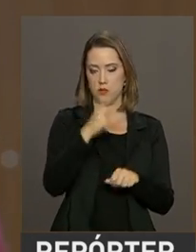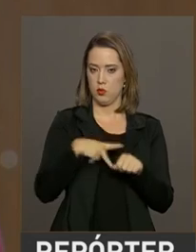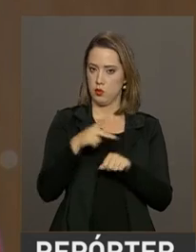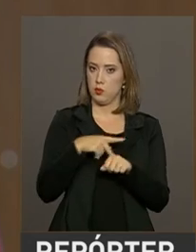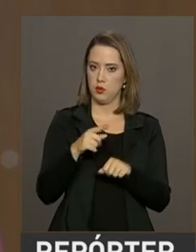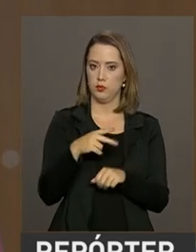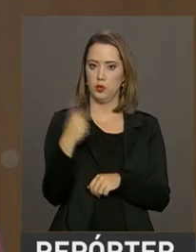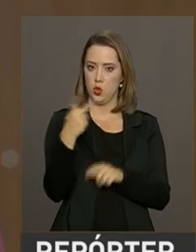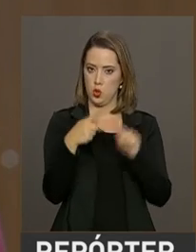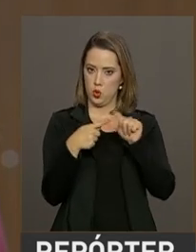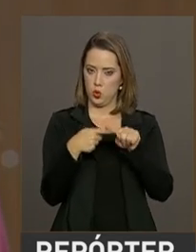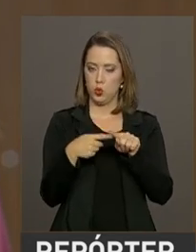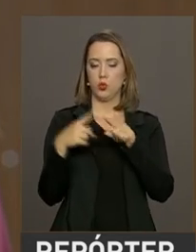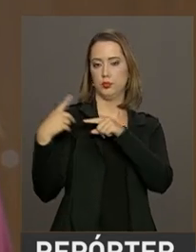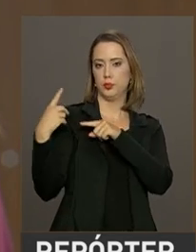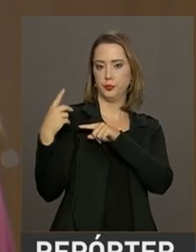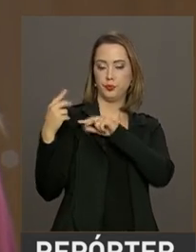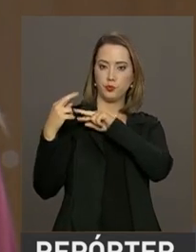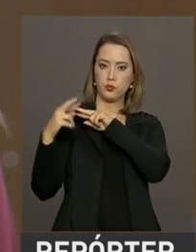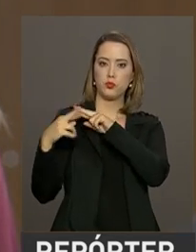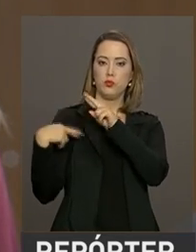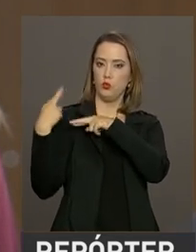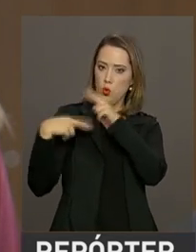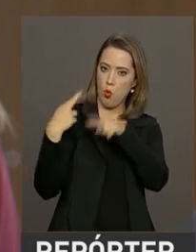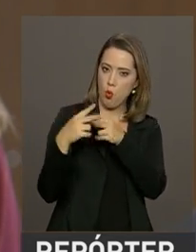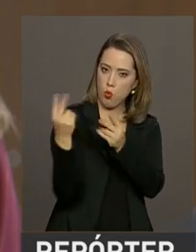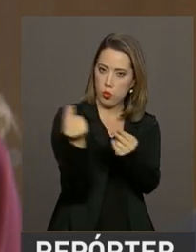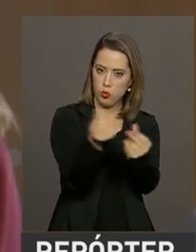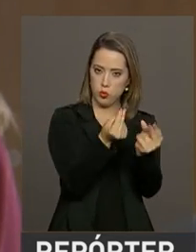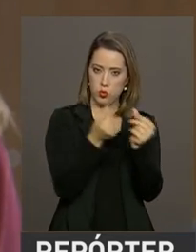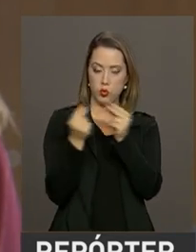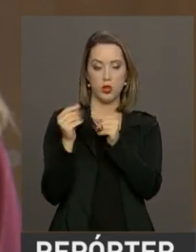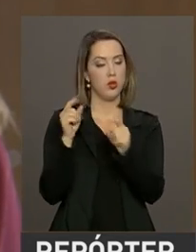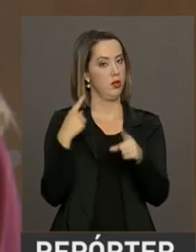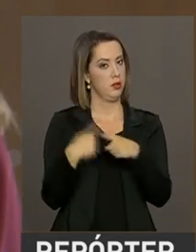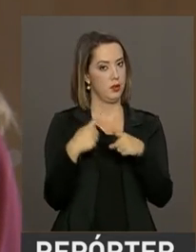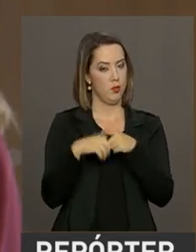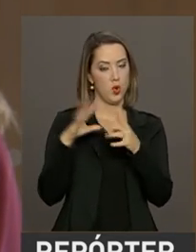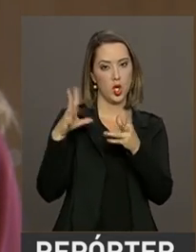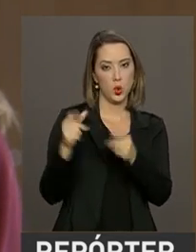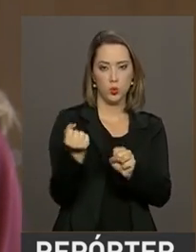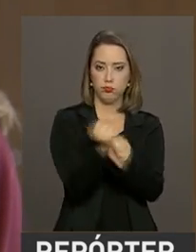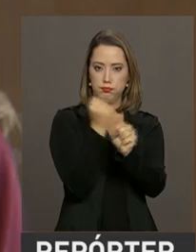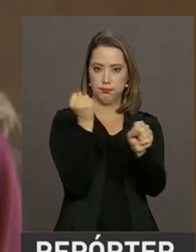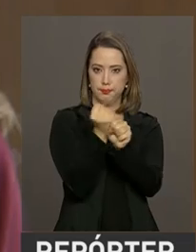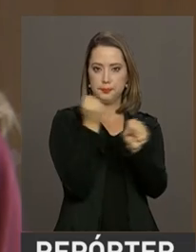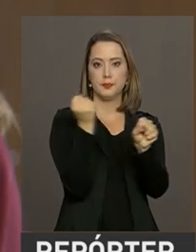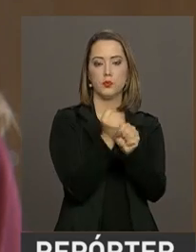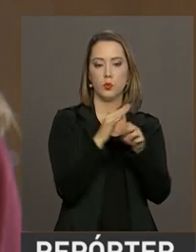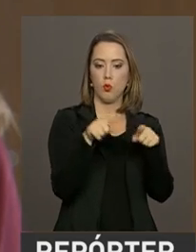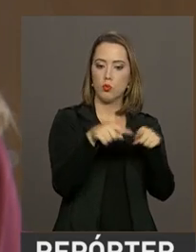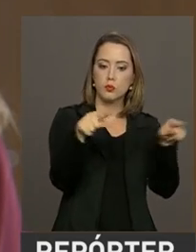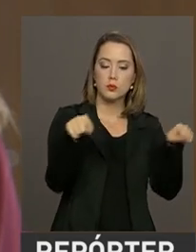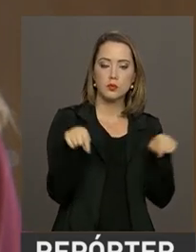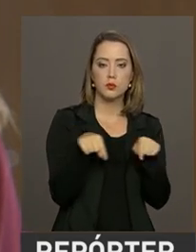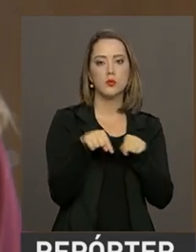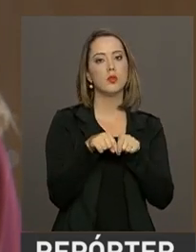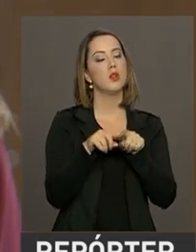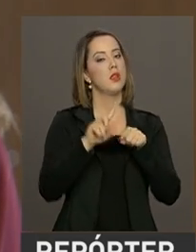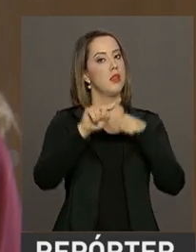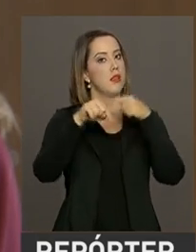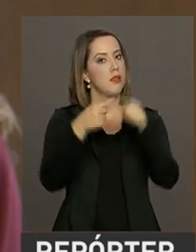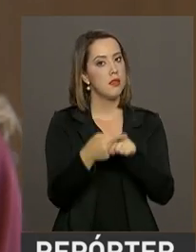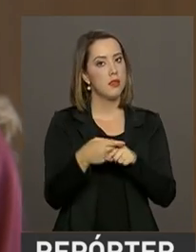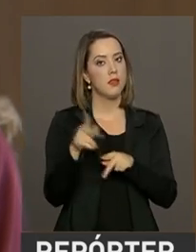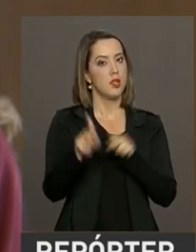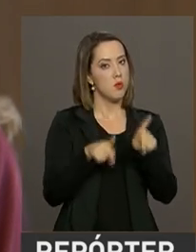vamos ter uma herança que é material todas essas instalações que estão feit estão sendo construídas para os jogos olímpicos serão